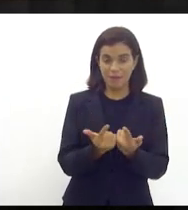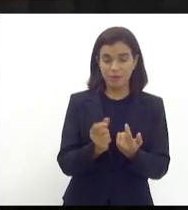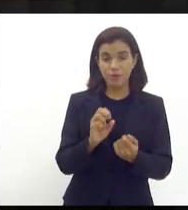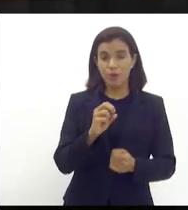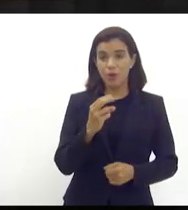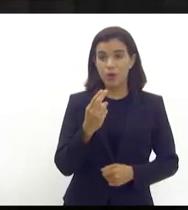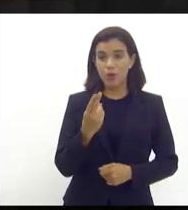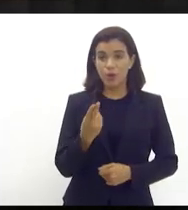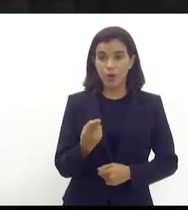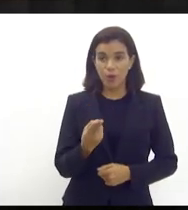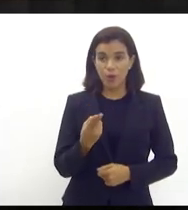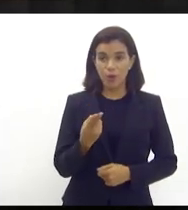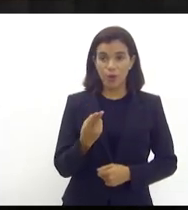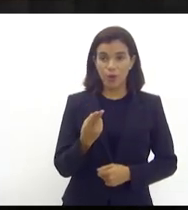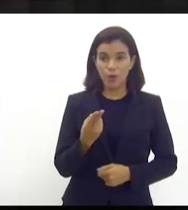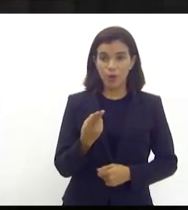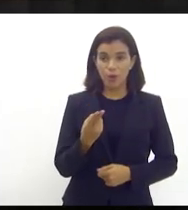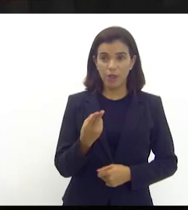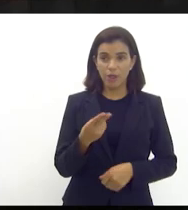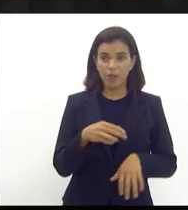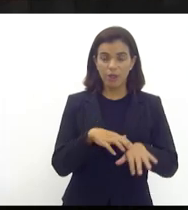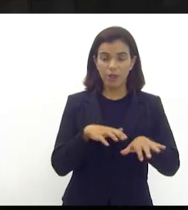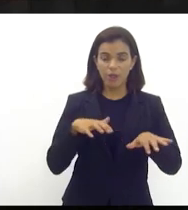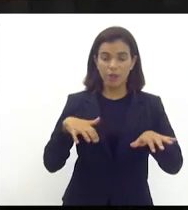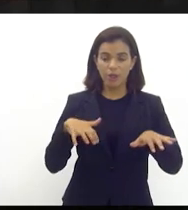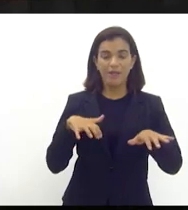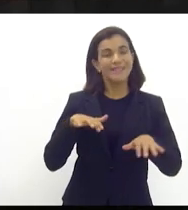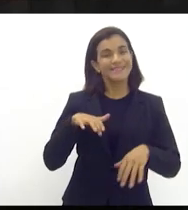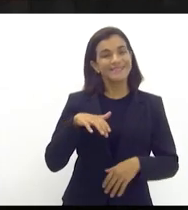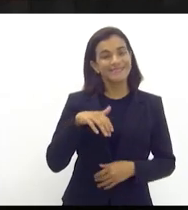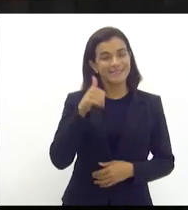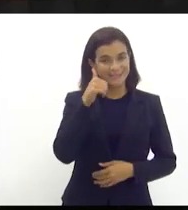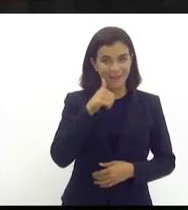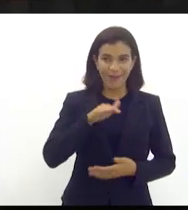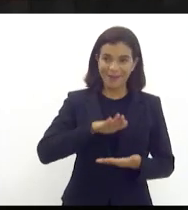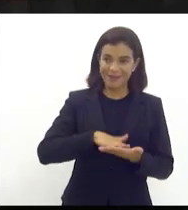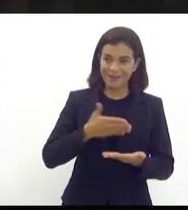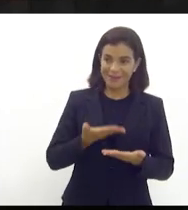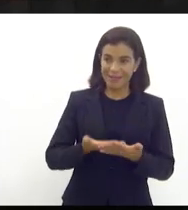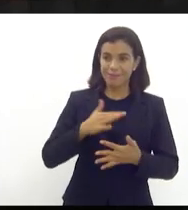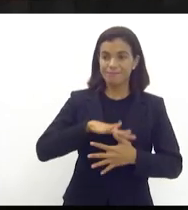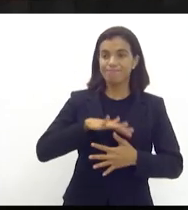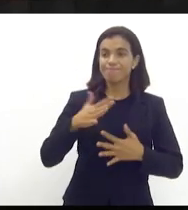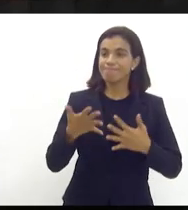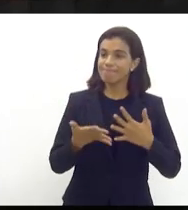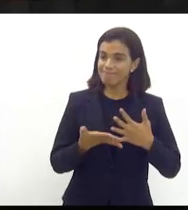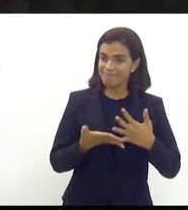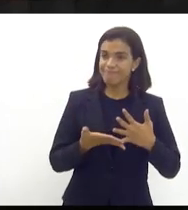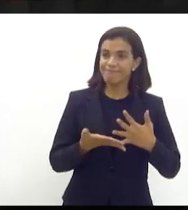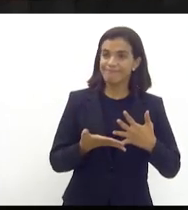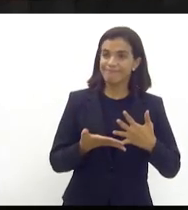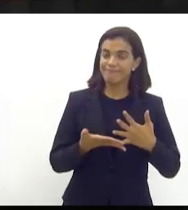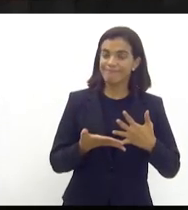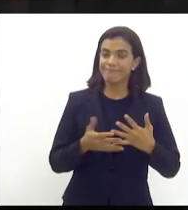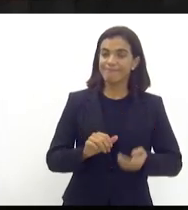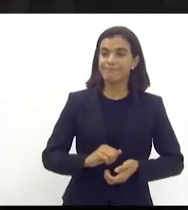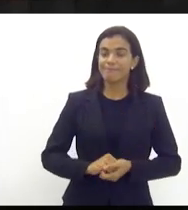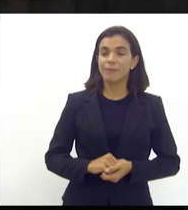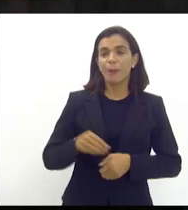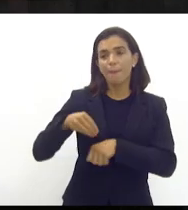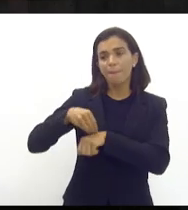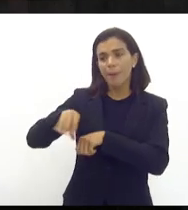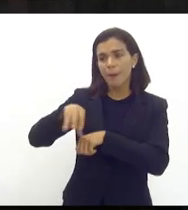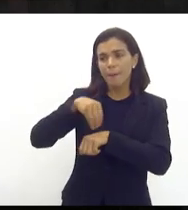forma remota, senhora intérprete da língua de Libras, que